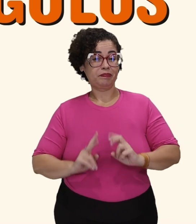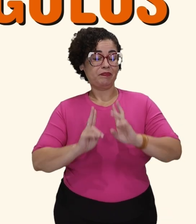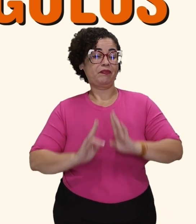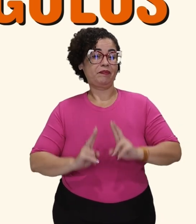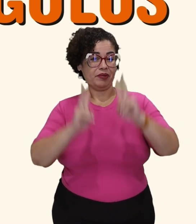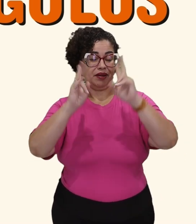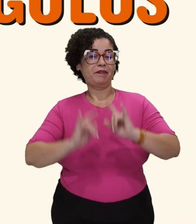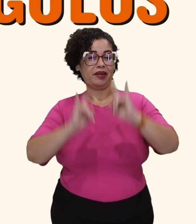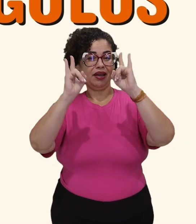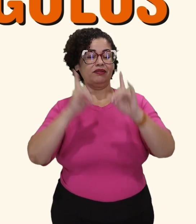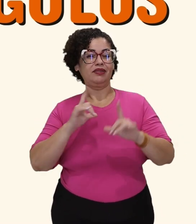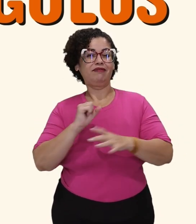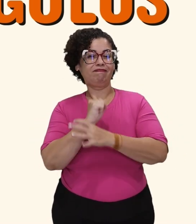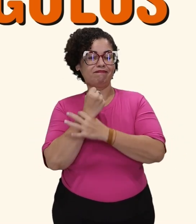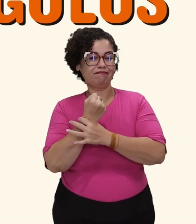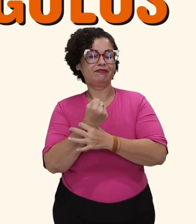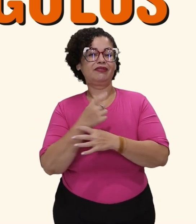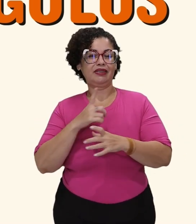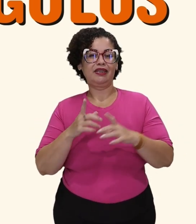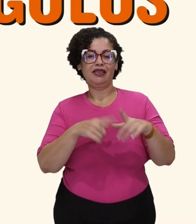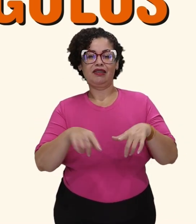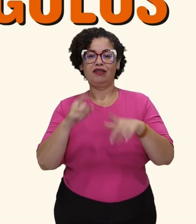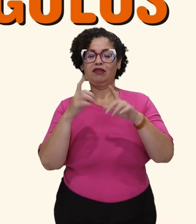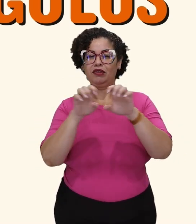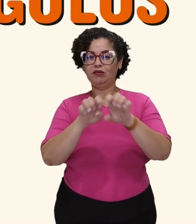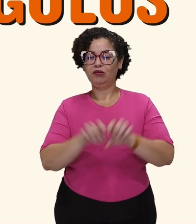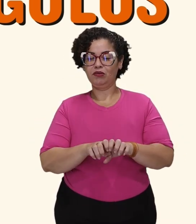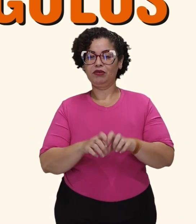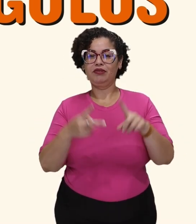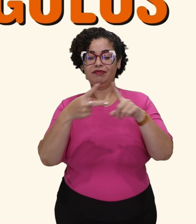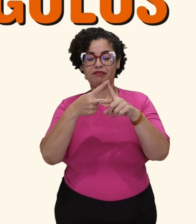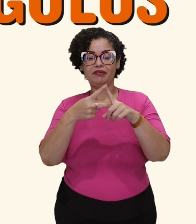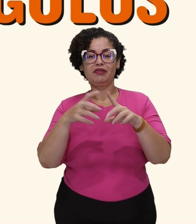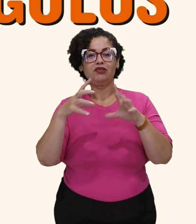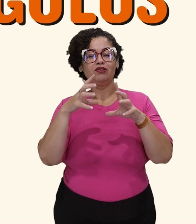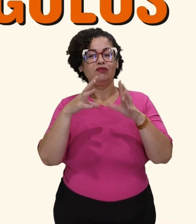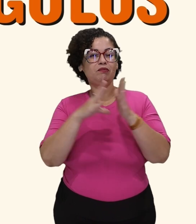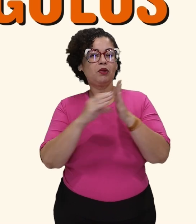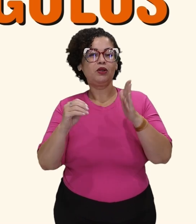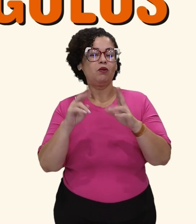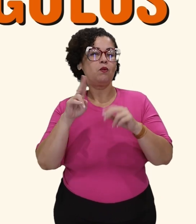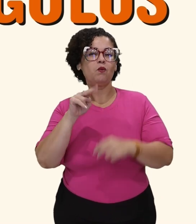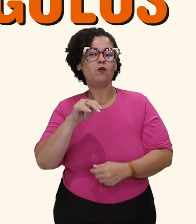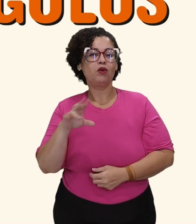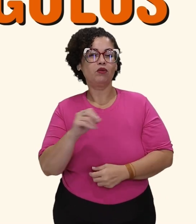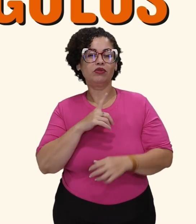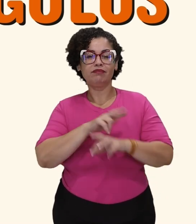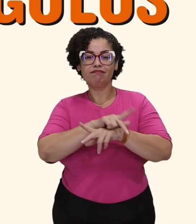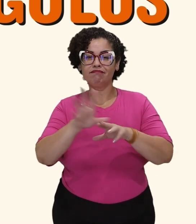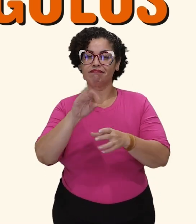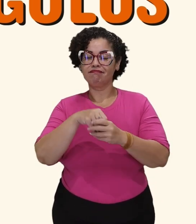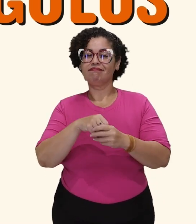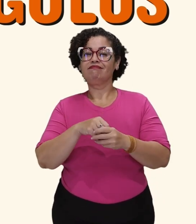prédios, para dar firmeza a essas estruturas. Além disso, os triângulos são formas únicas dentro da sua